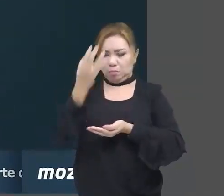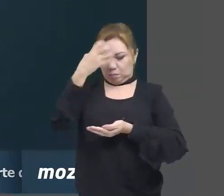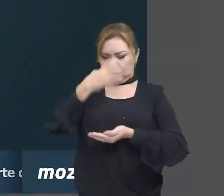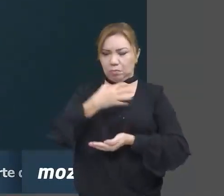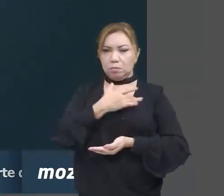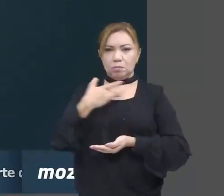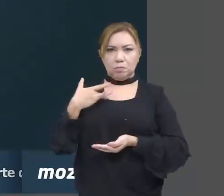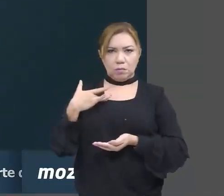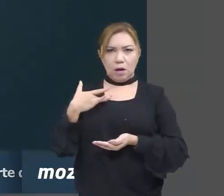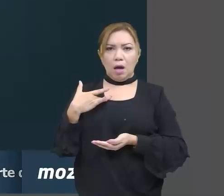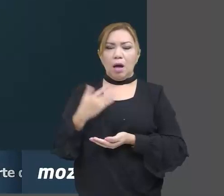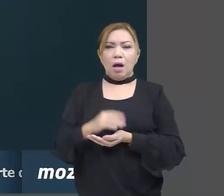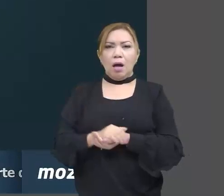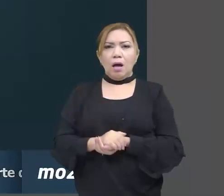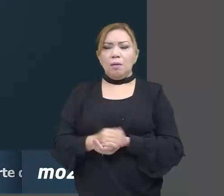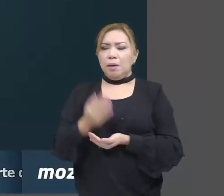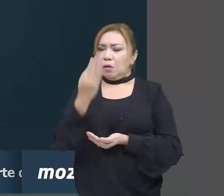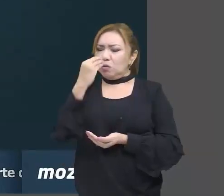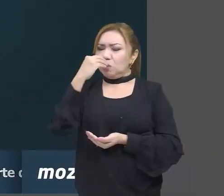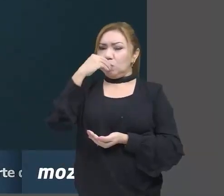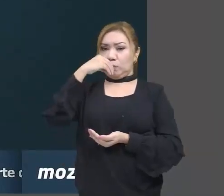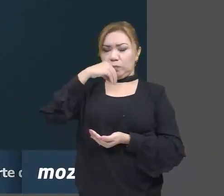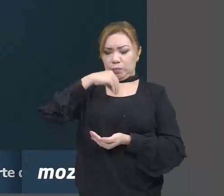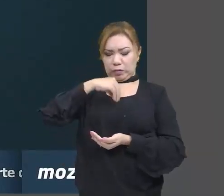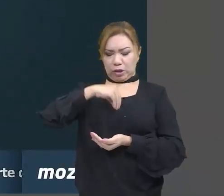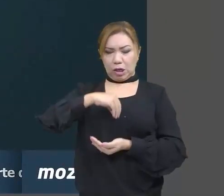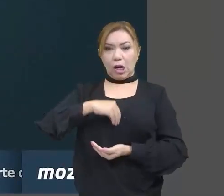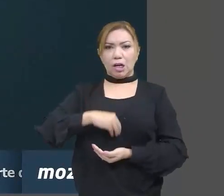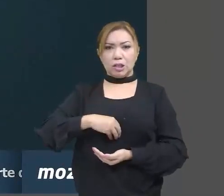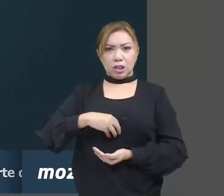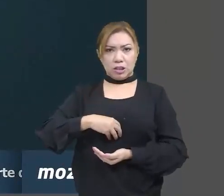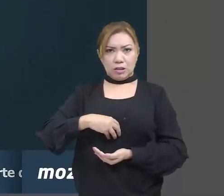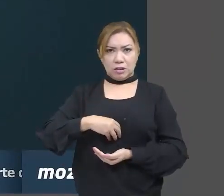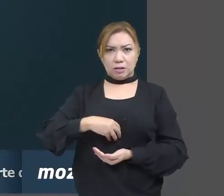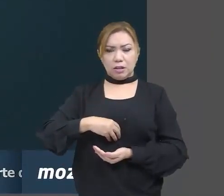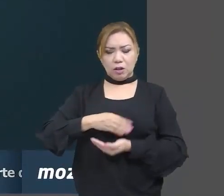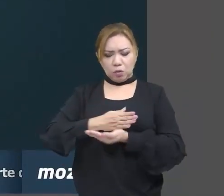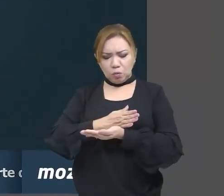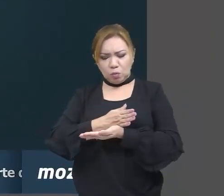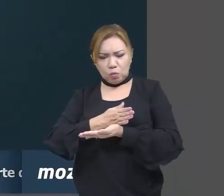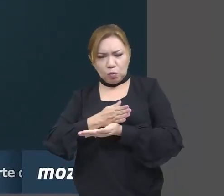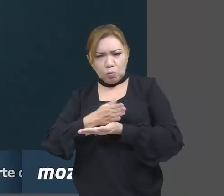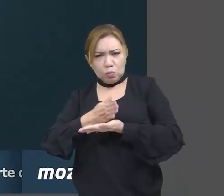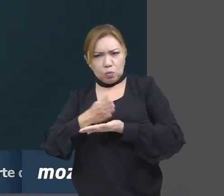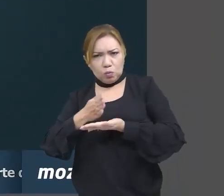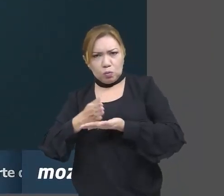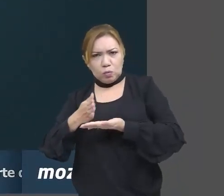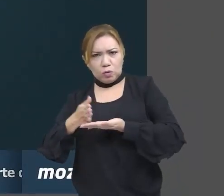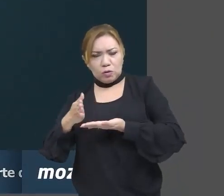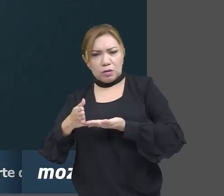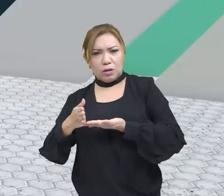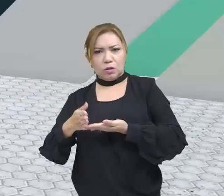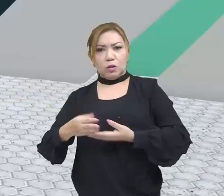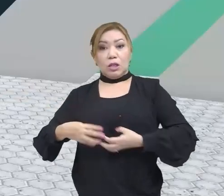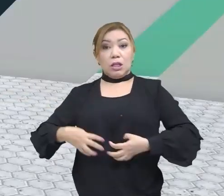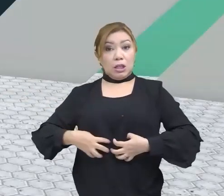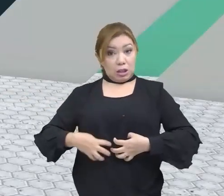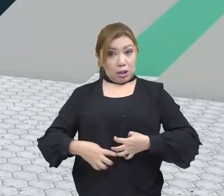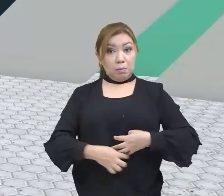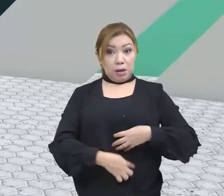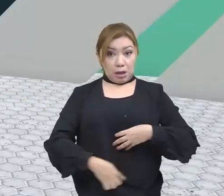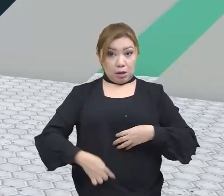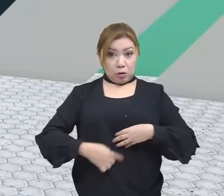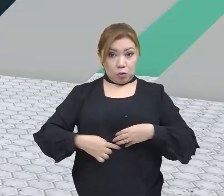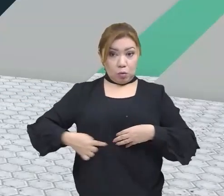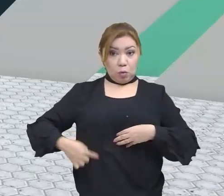que o alimento chegue até o estômago e então chegue até os intestinos também para que sejam